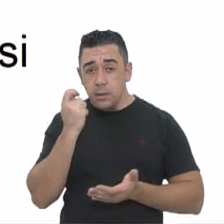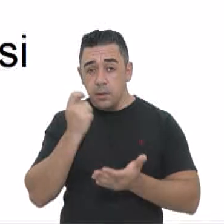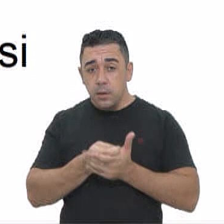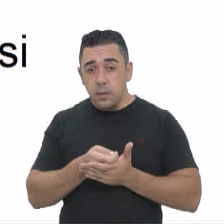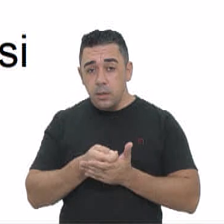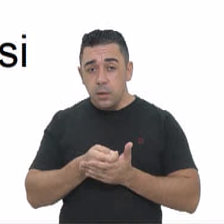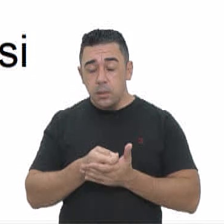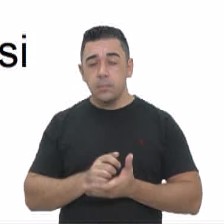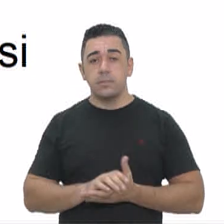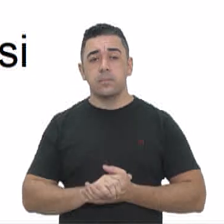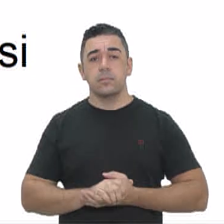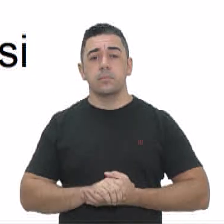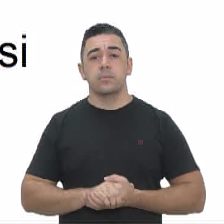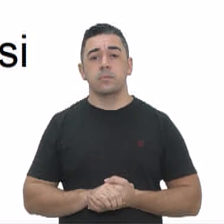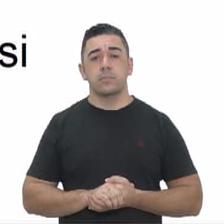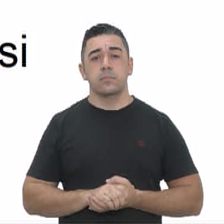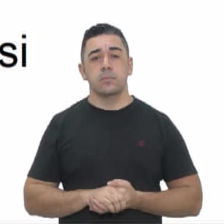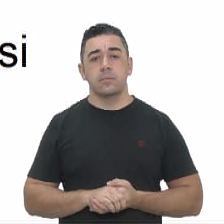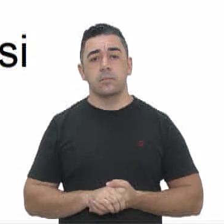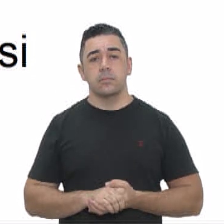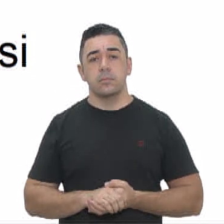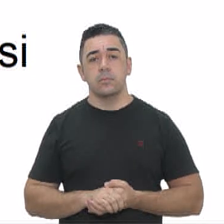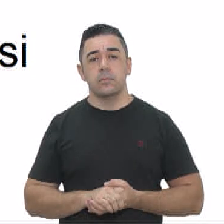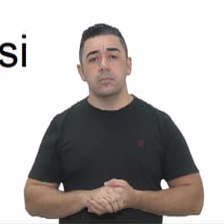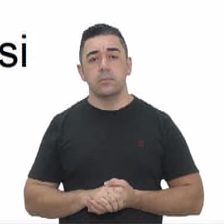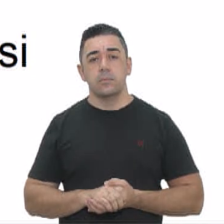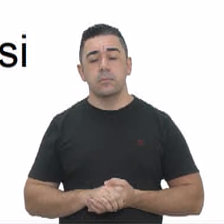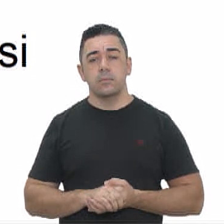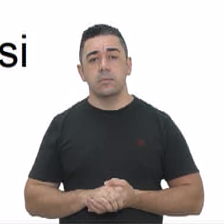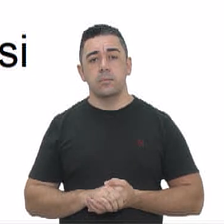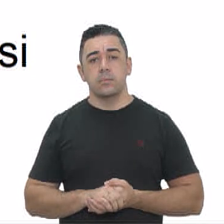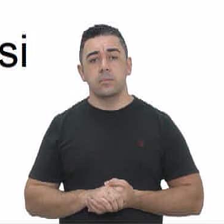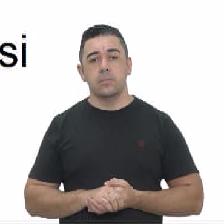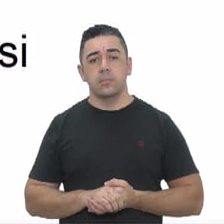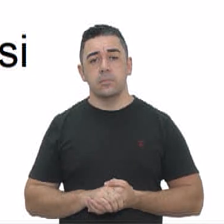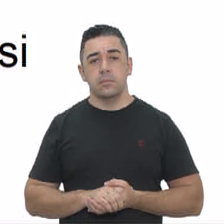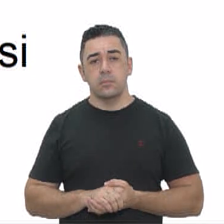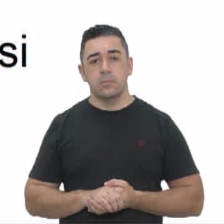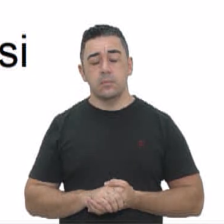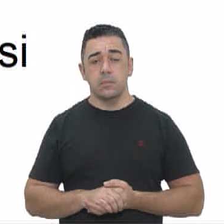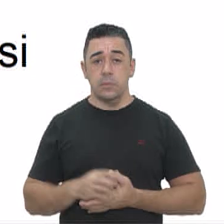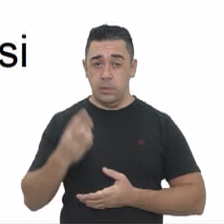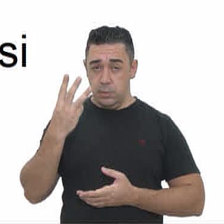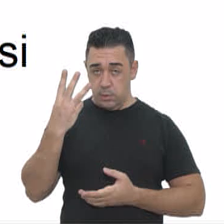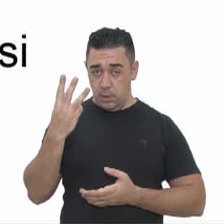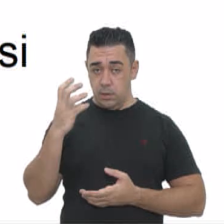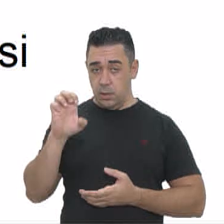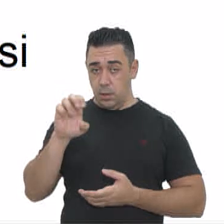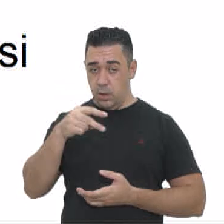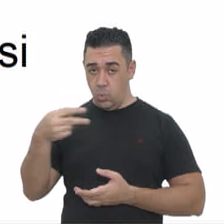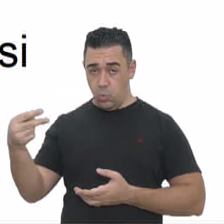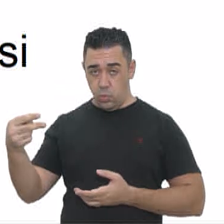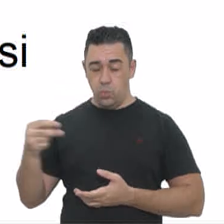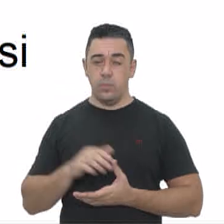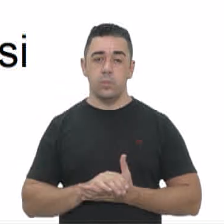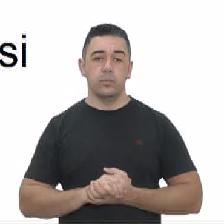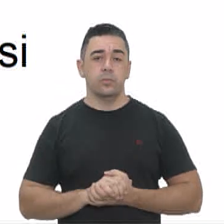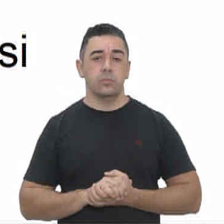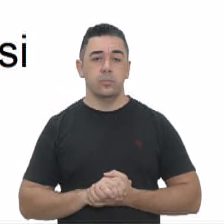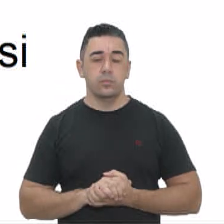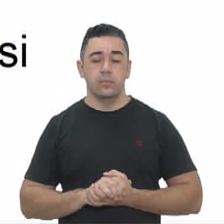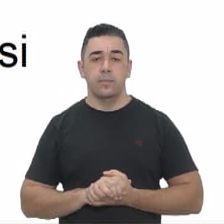Em geral, 3 euros. 3 euros. E